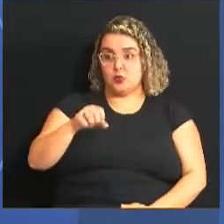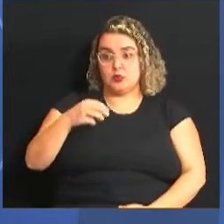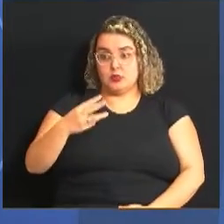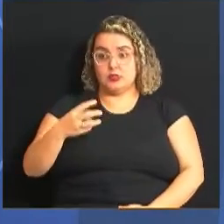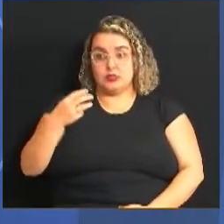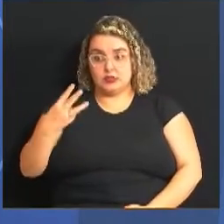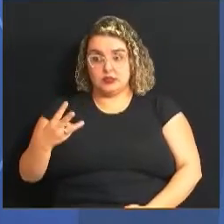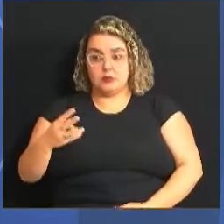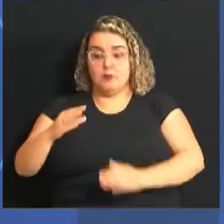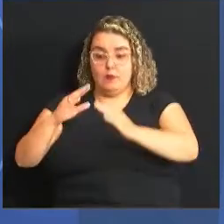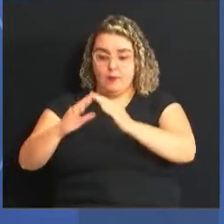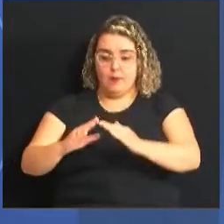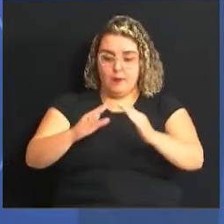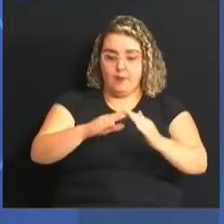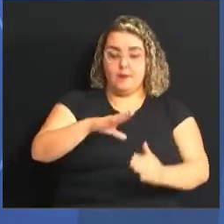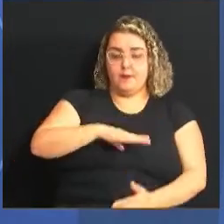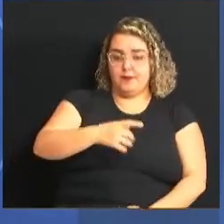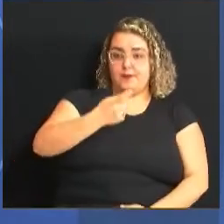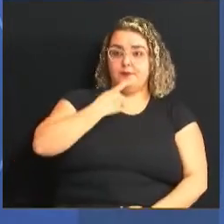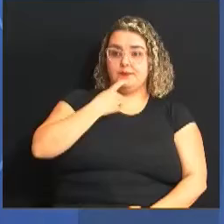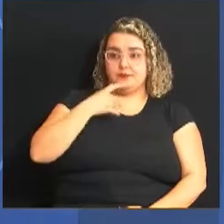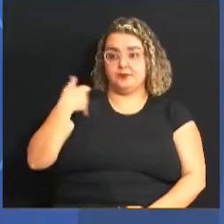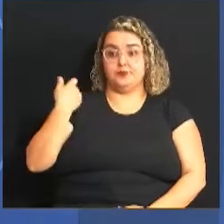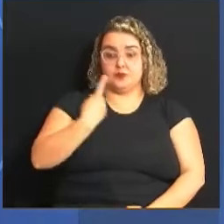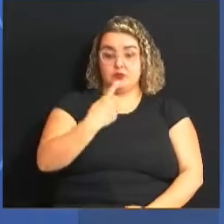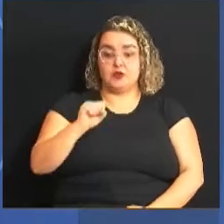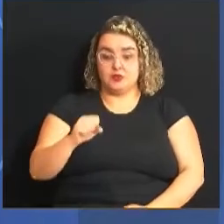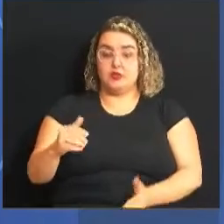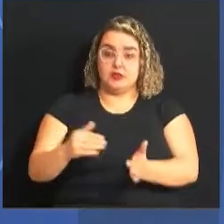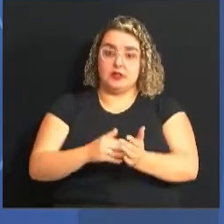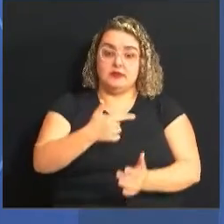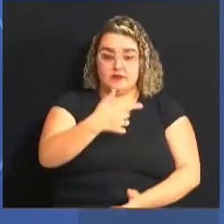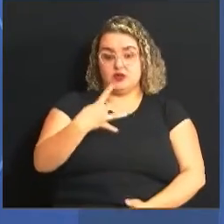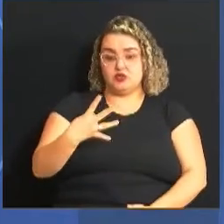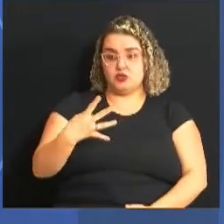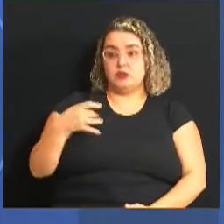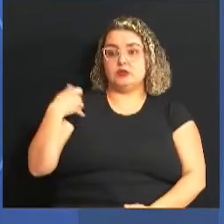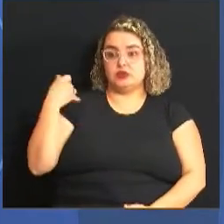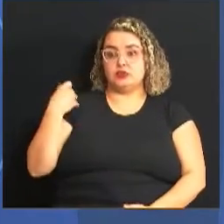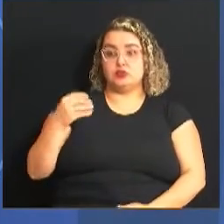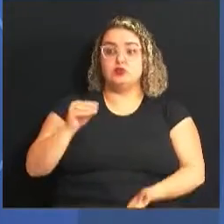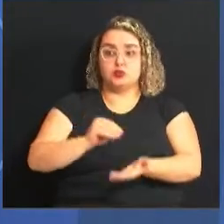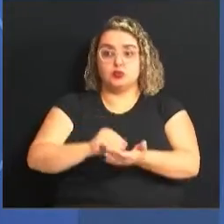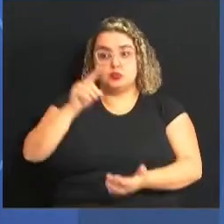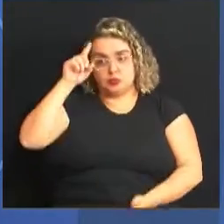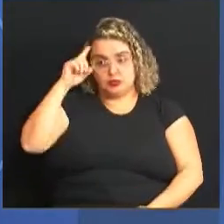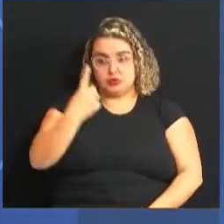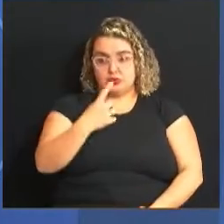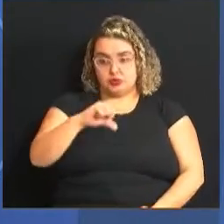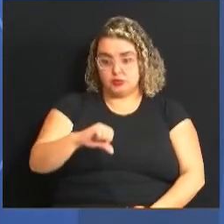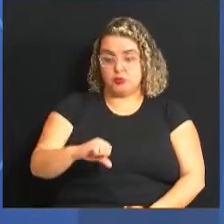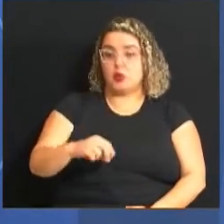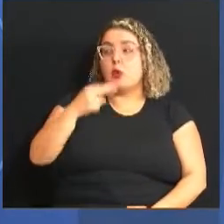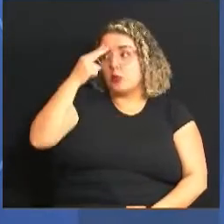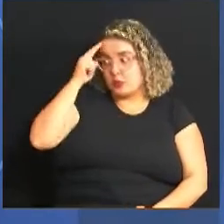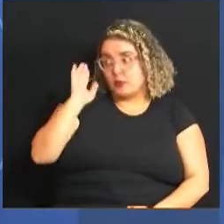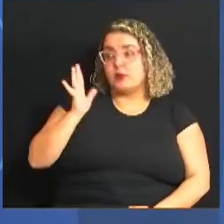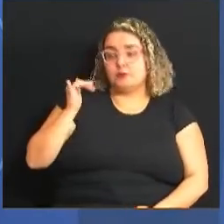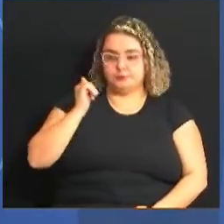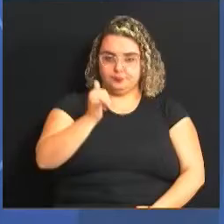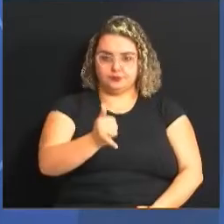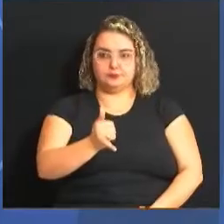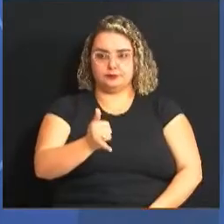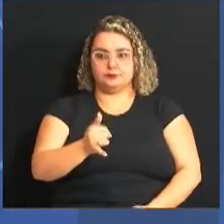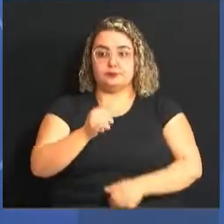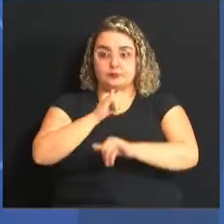147.833 moradores de Campinas entre 18 e 24 anos. No último dia 19, como o Gabriel já avisou, o anúncio foi feito para